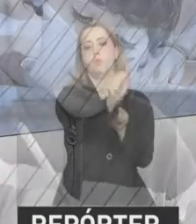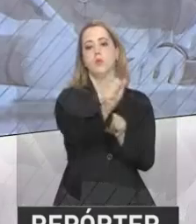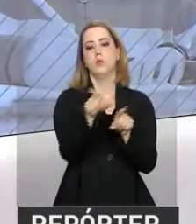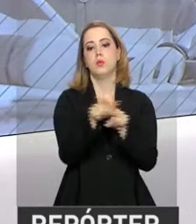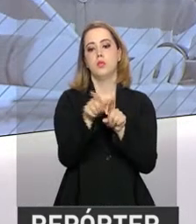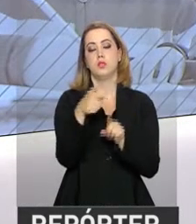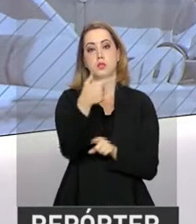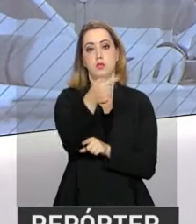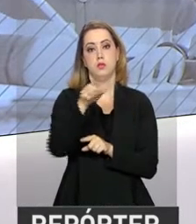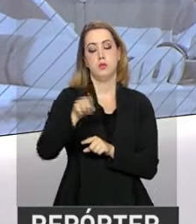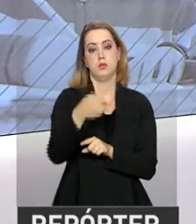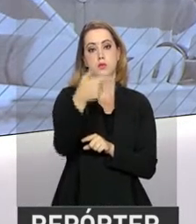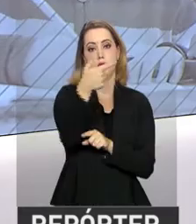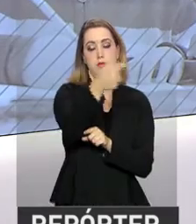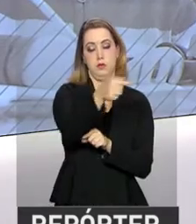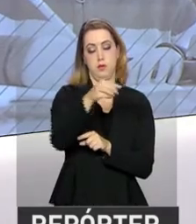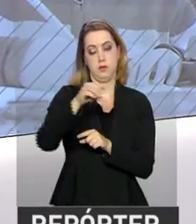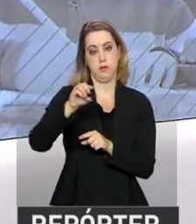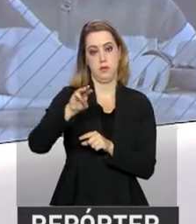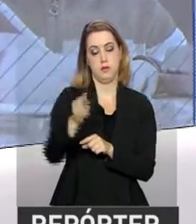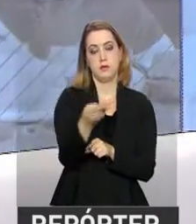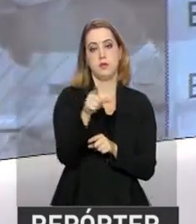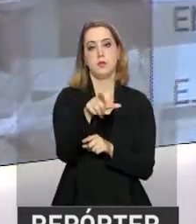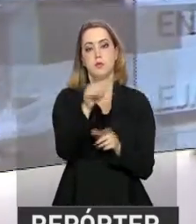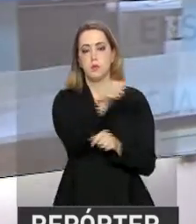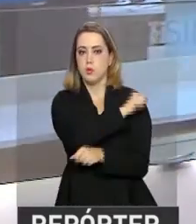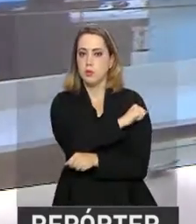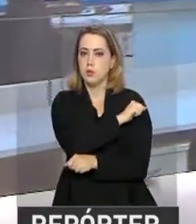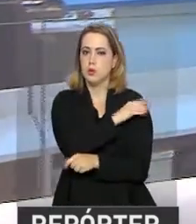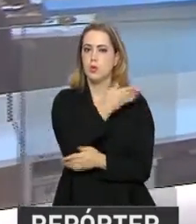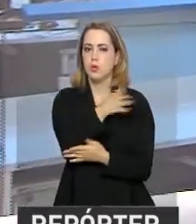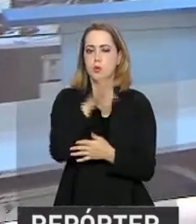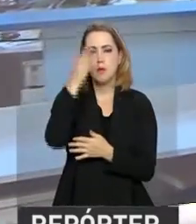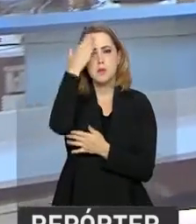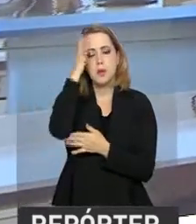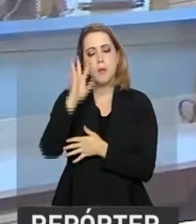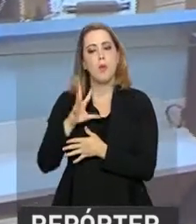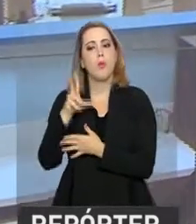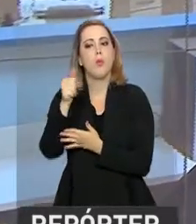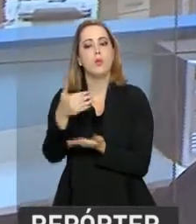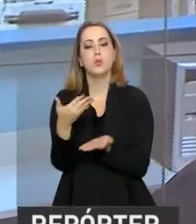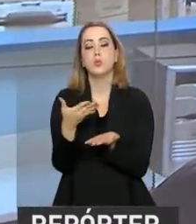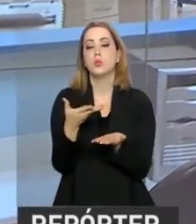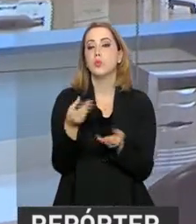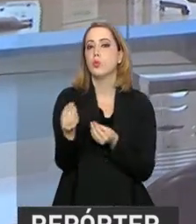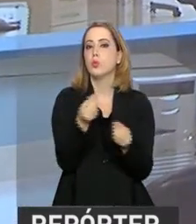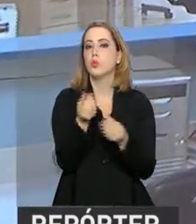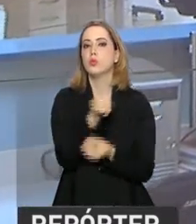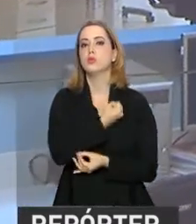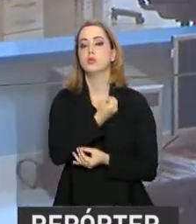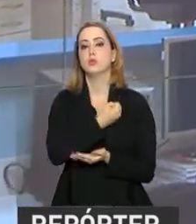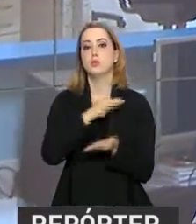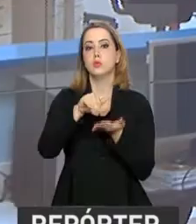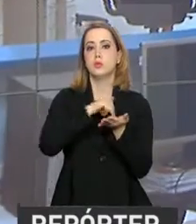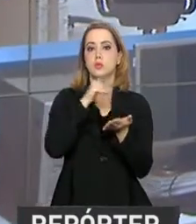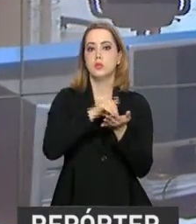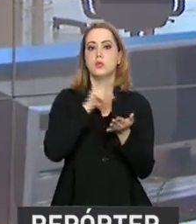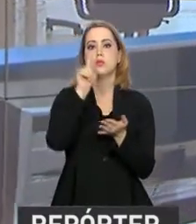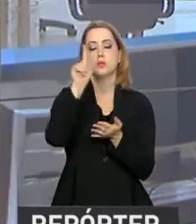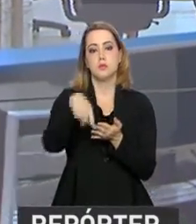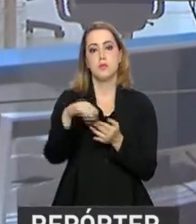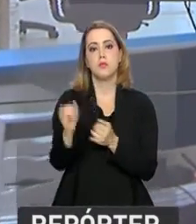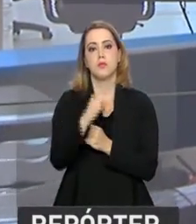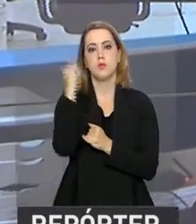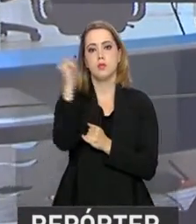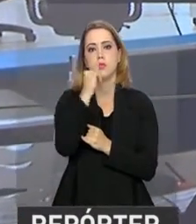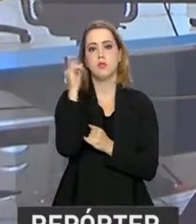700 mil estudantes para o governo saber o total de matrículas é importante pra execução de programas